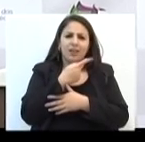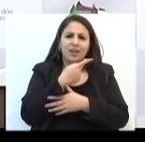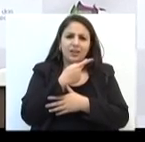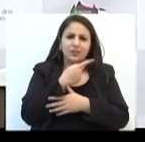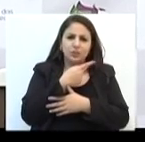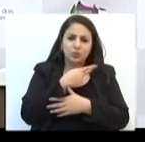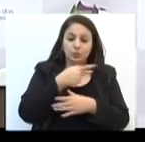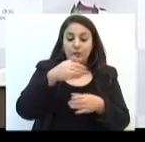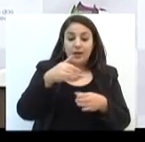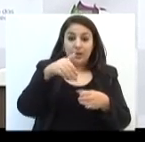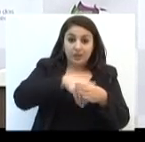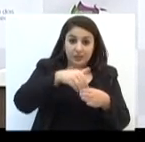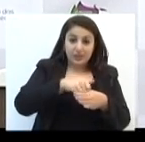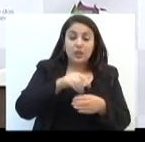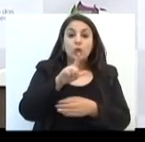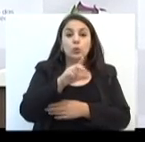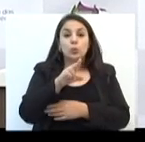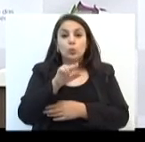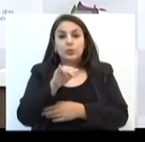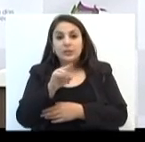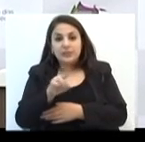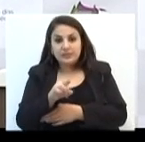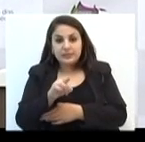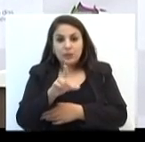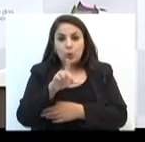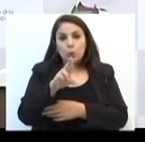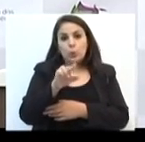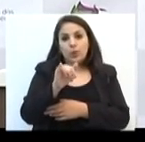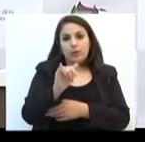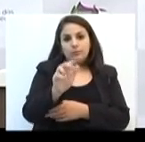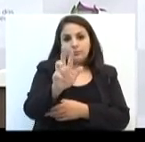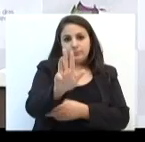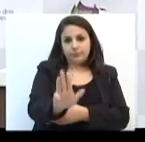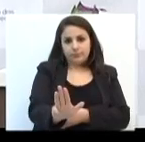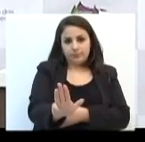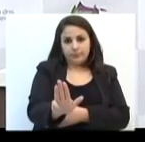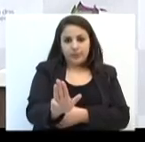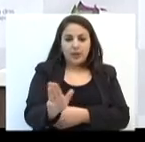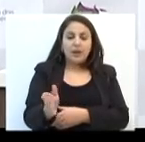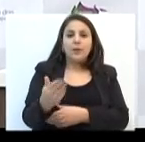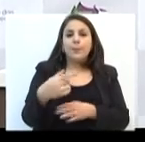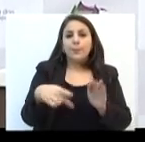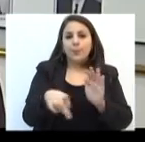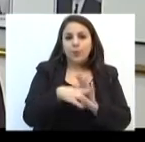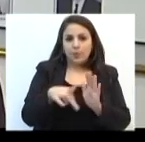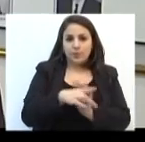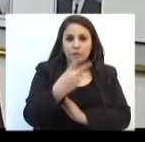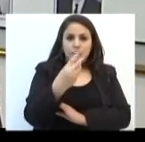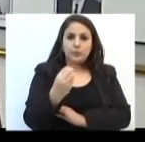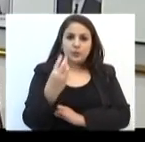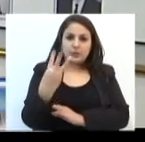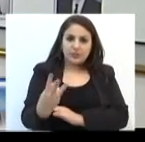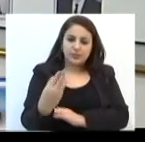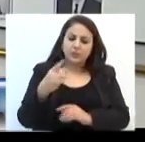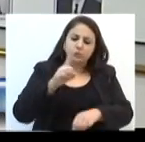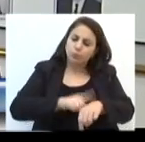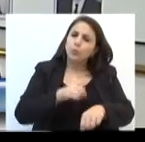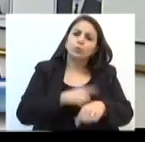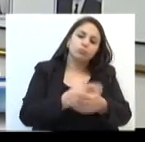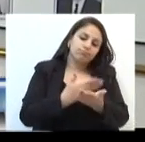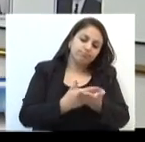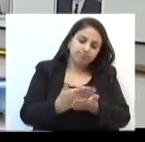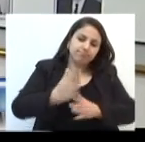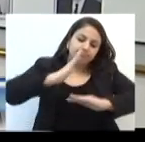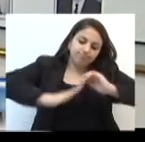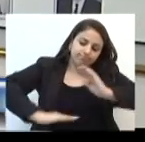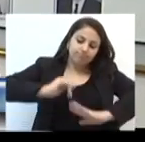a eleição de Luiz Inácio Lula da Silva para a presidência da República em 2003. A partir deste momento, se